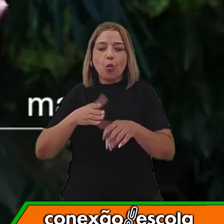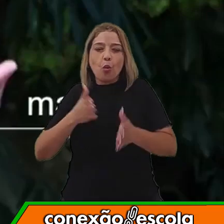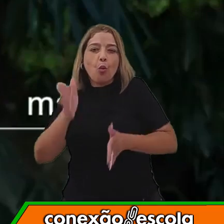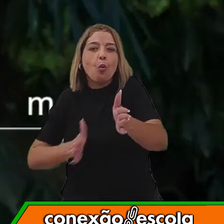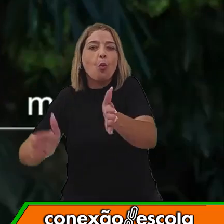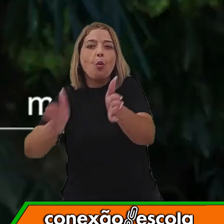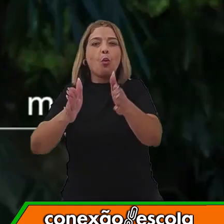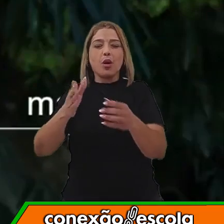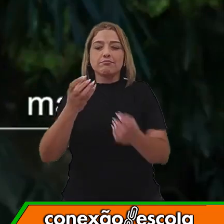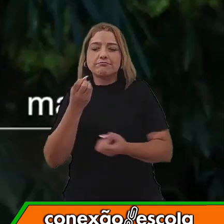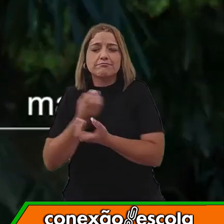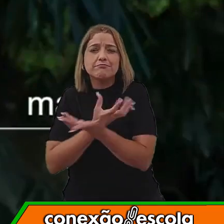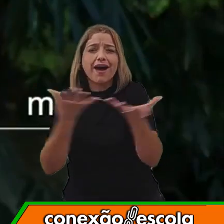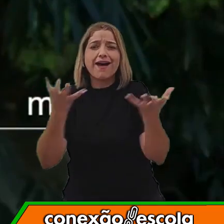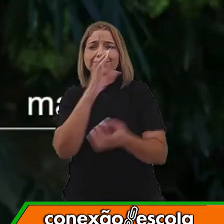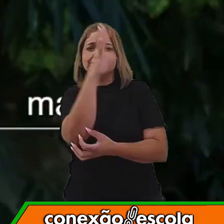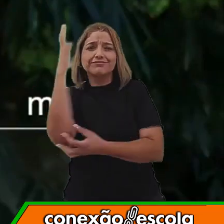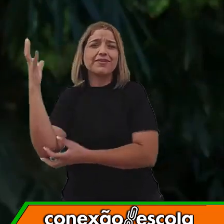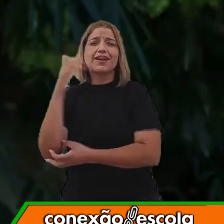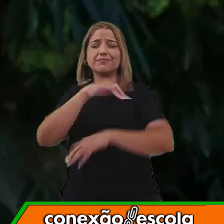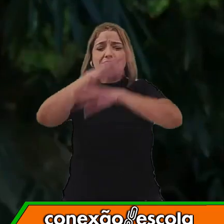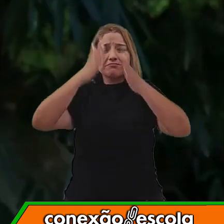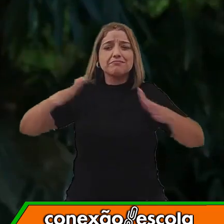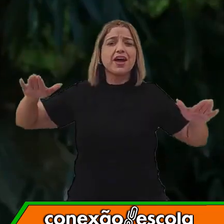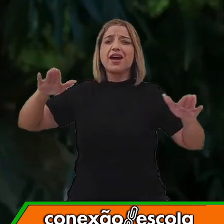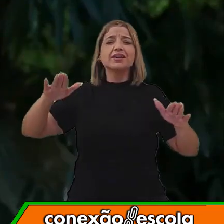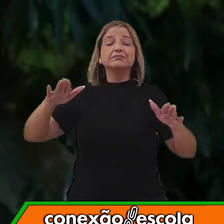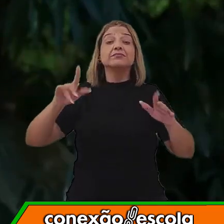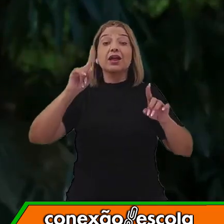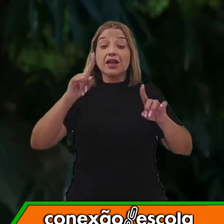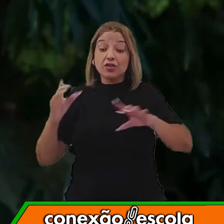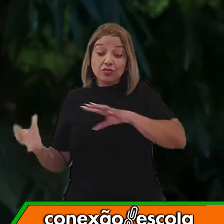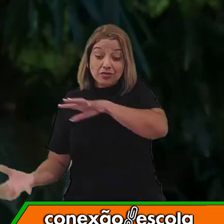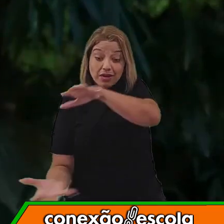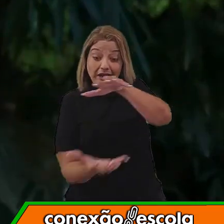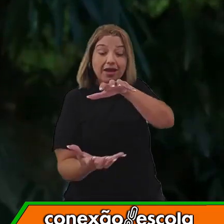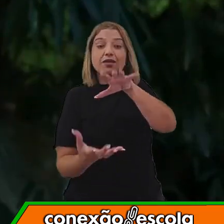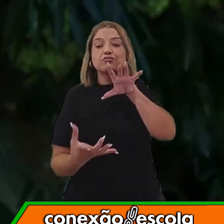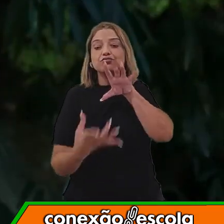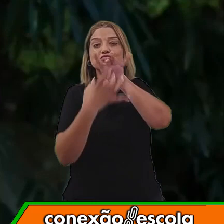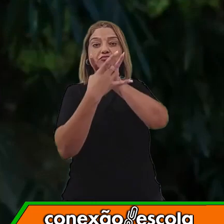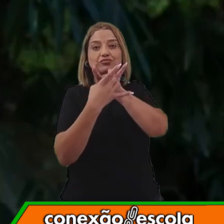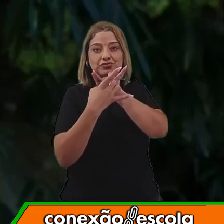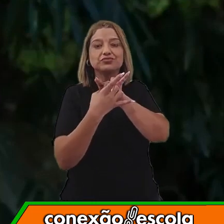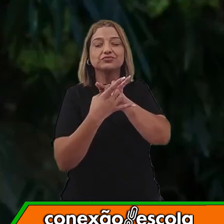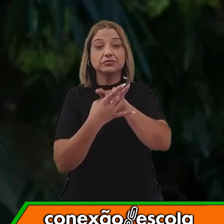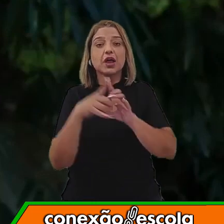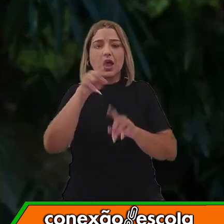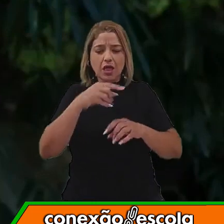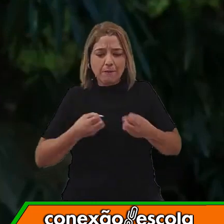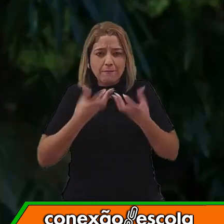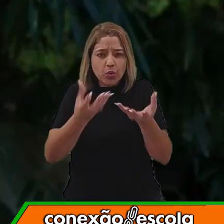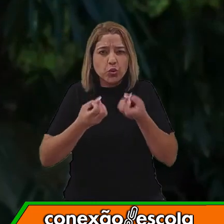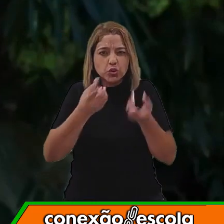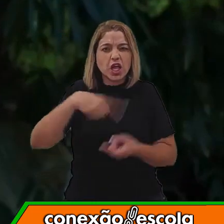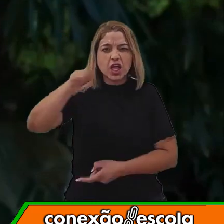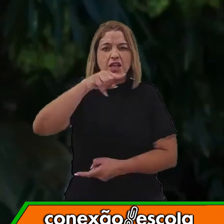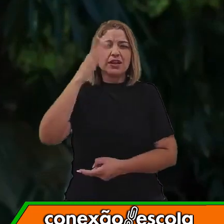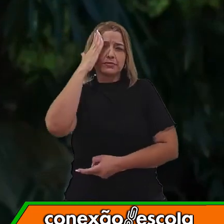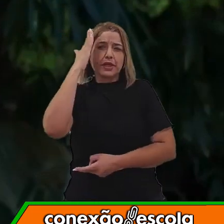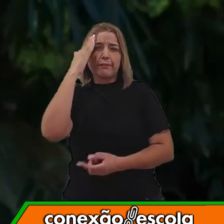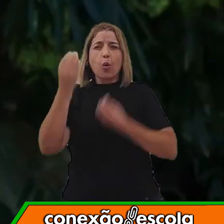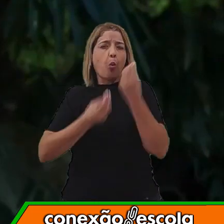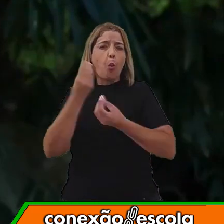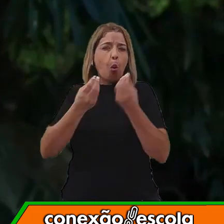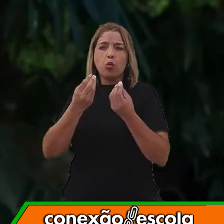mar, o mato, o igarapé, o caminho entre você e o mundo. A poesia não é para entender o funcionamento